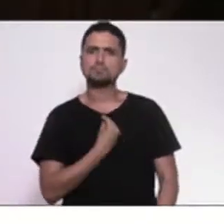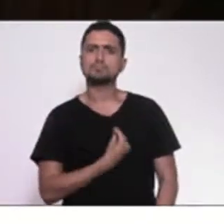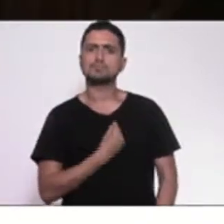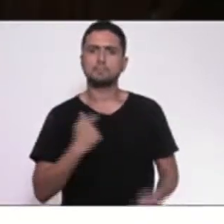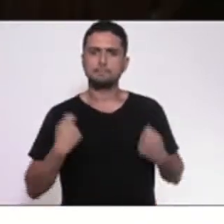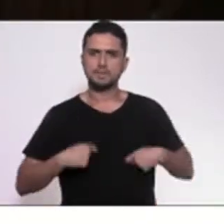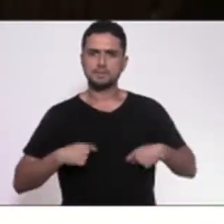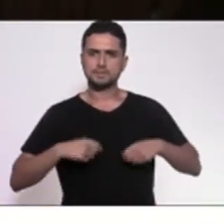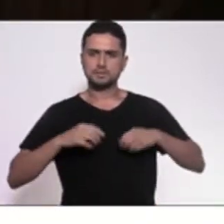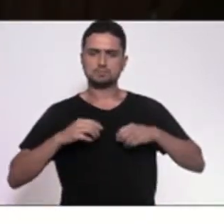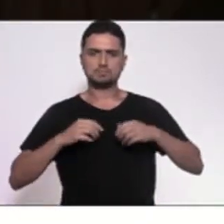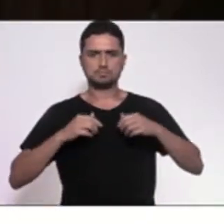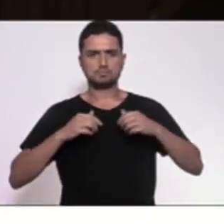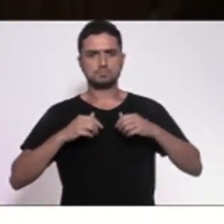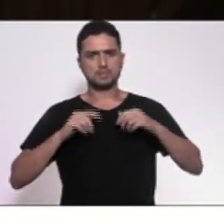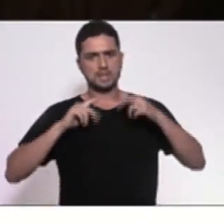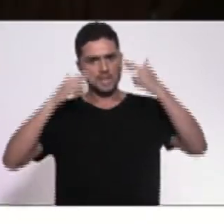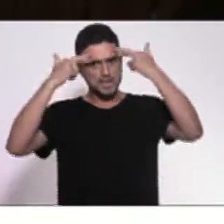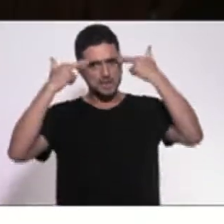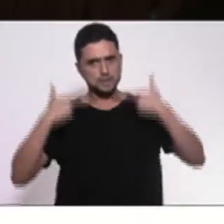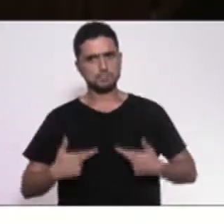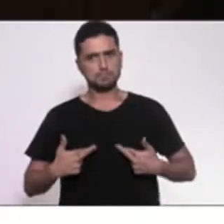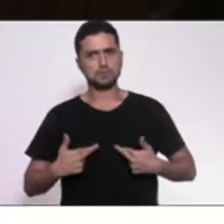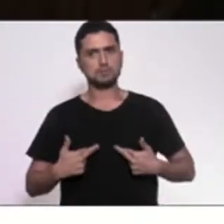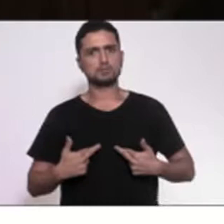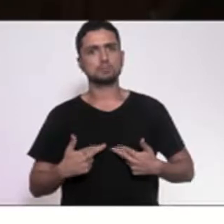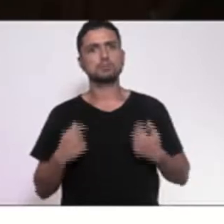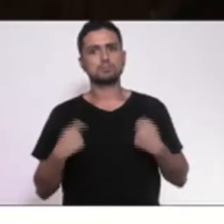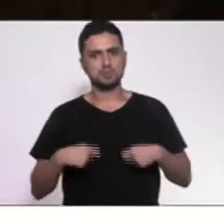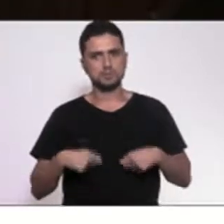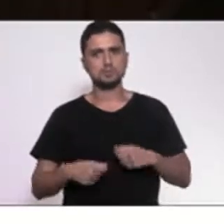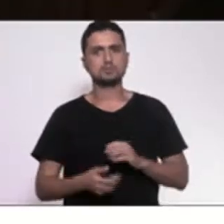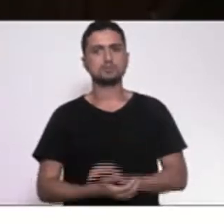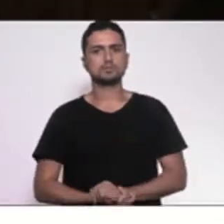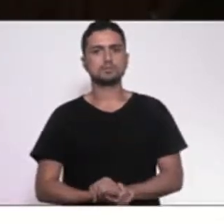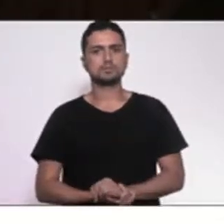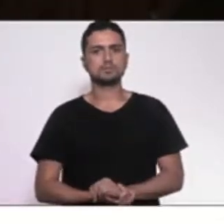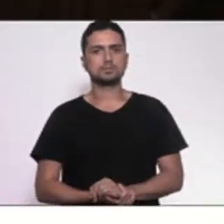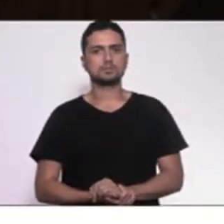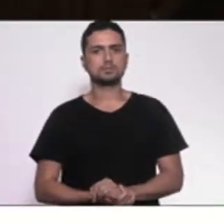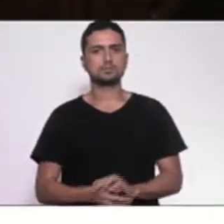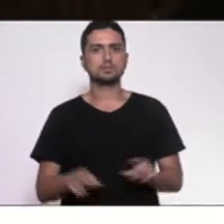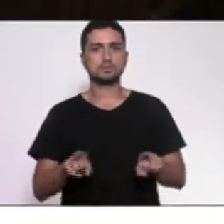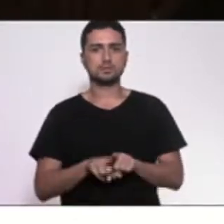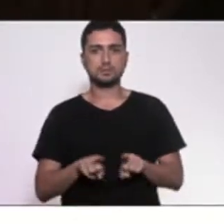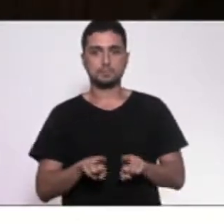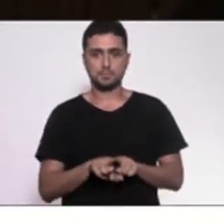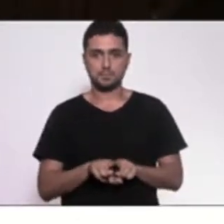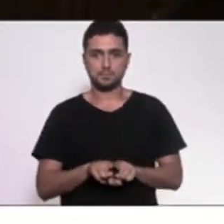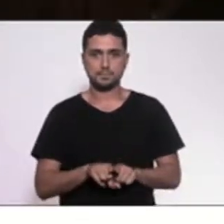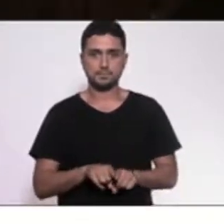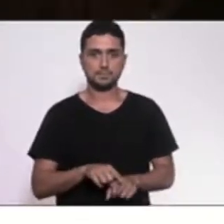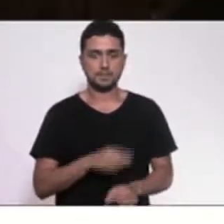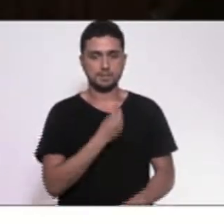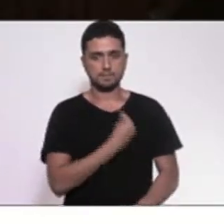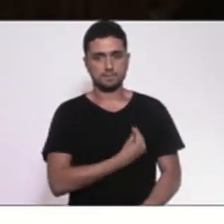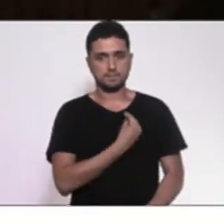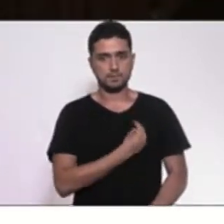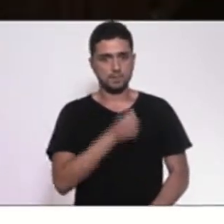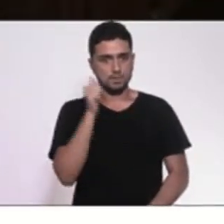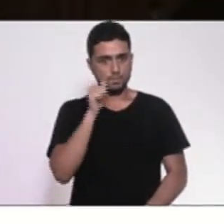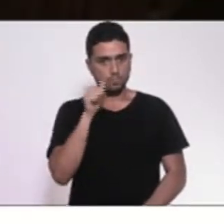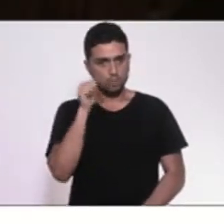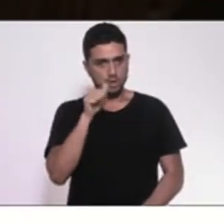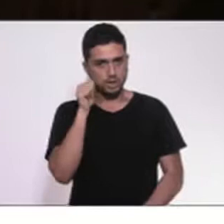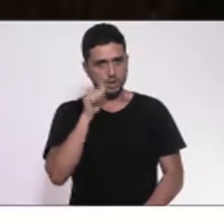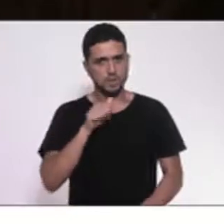sua dignidade humana respeitada. E aí, senhora presidente, também falando da existência das mulheres que